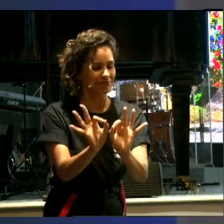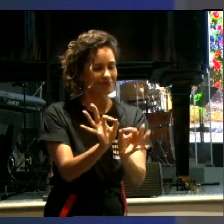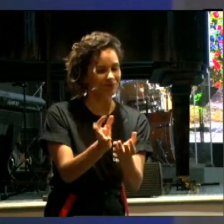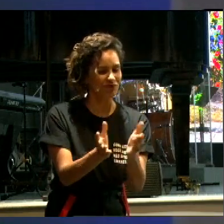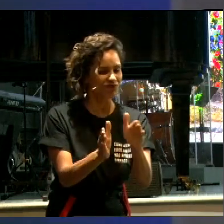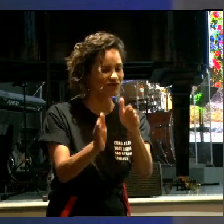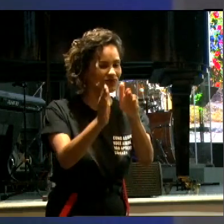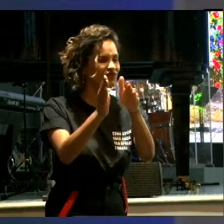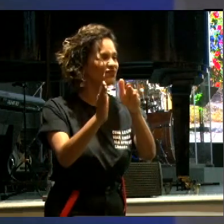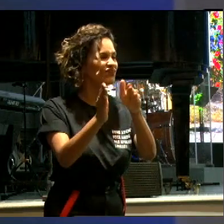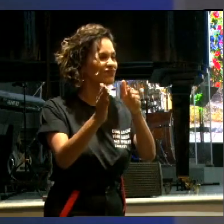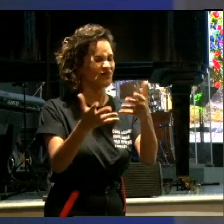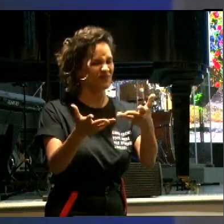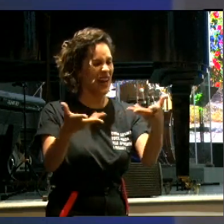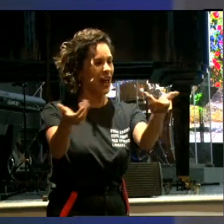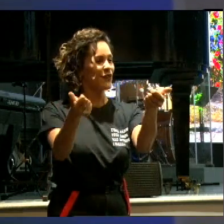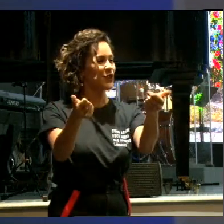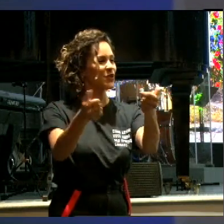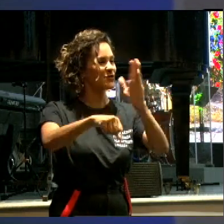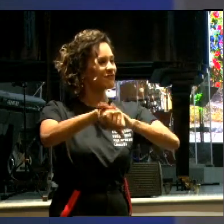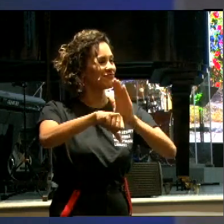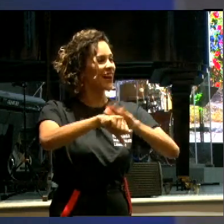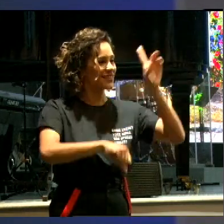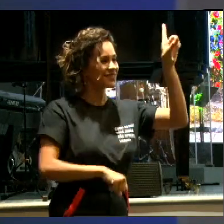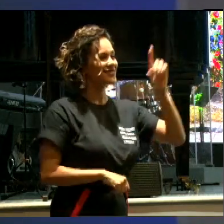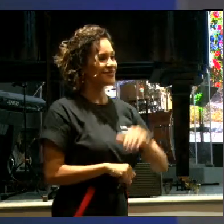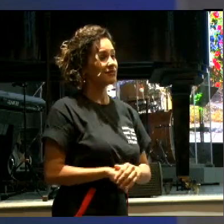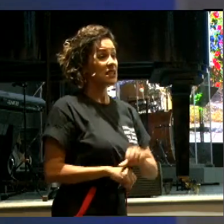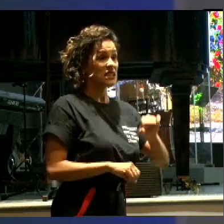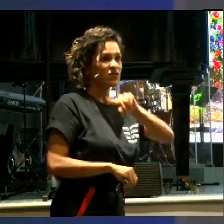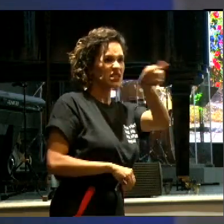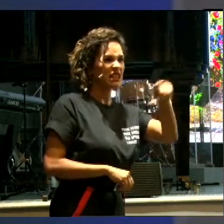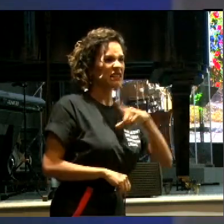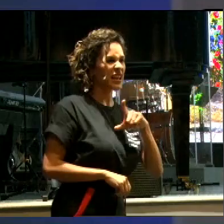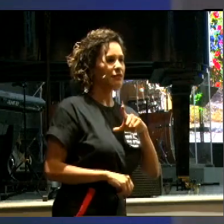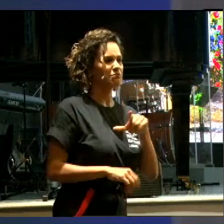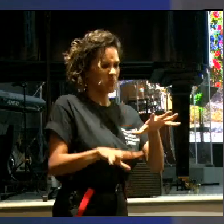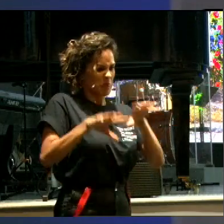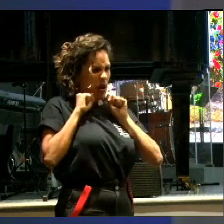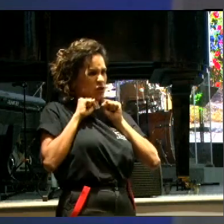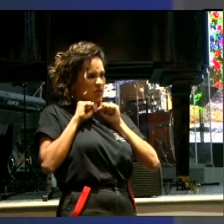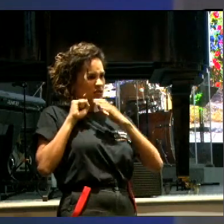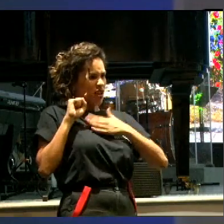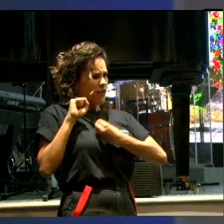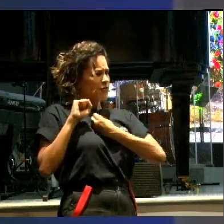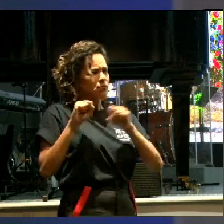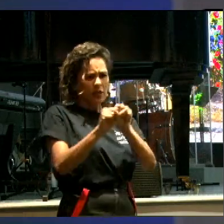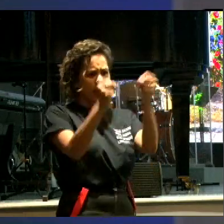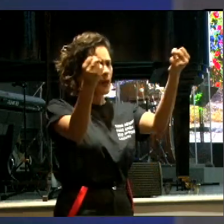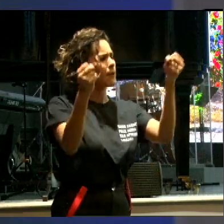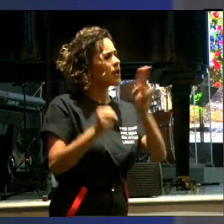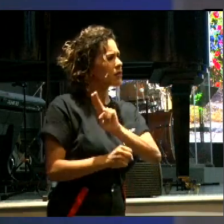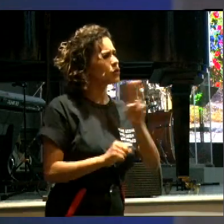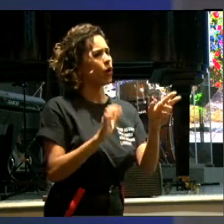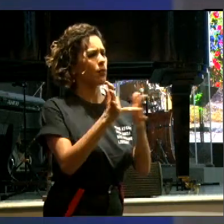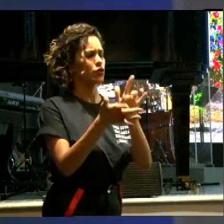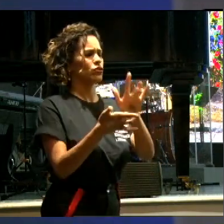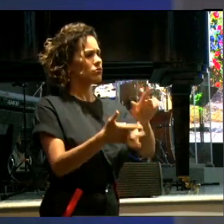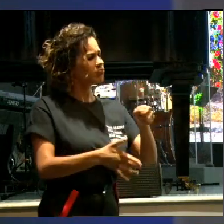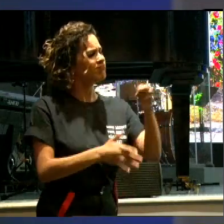você está debaixo de um jugo, de palavra, de maldição, quebra isso pelo poder do nome de Jesus.